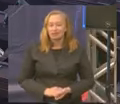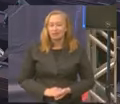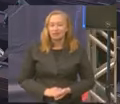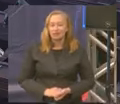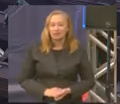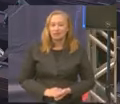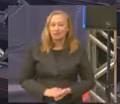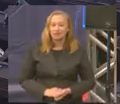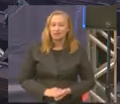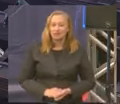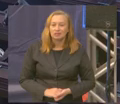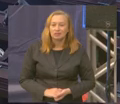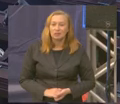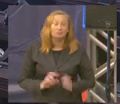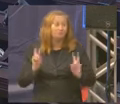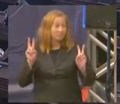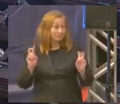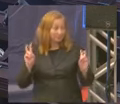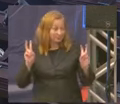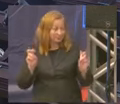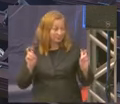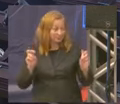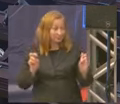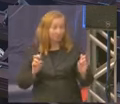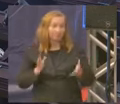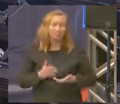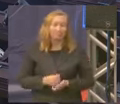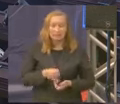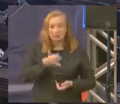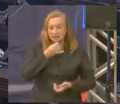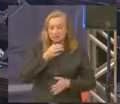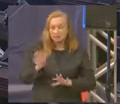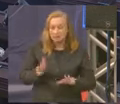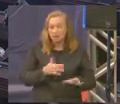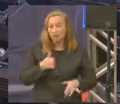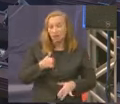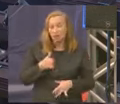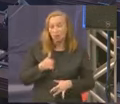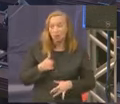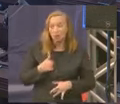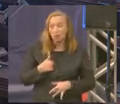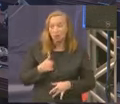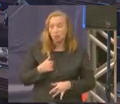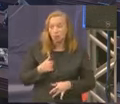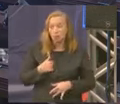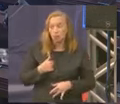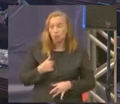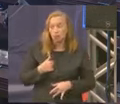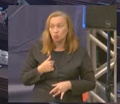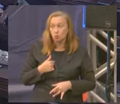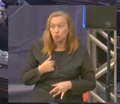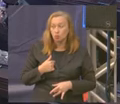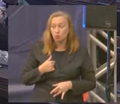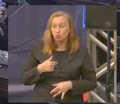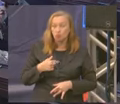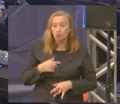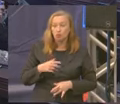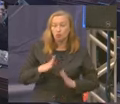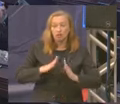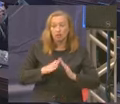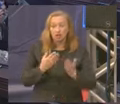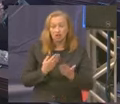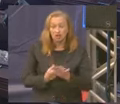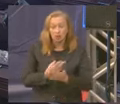Paulo, você citou uma questão que é terrível mesmo. Eu sou professor da rede pública, já tive na